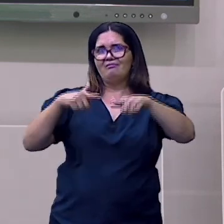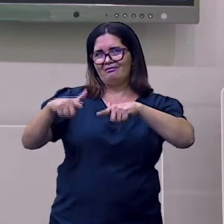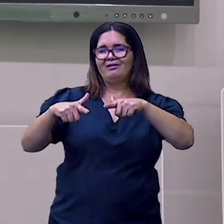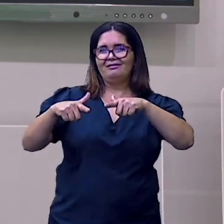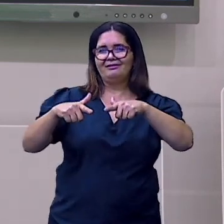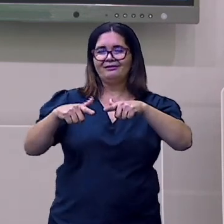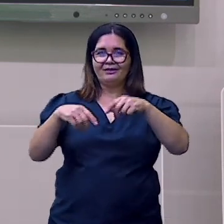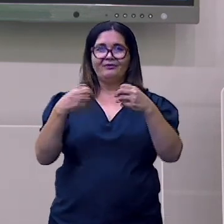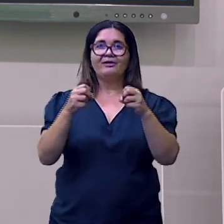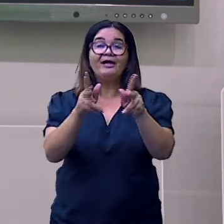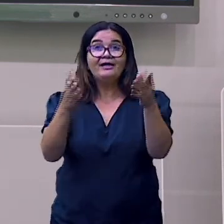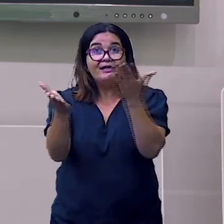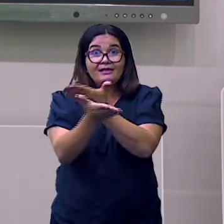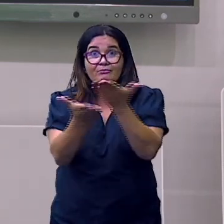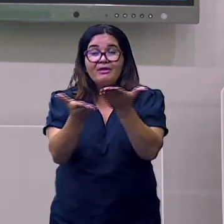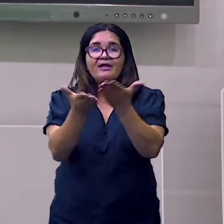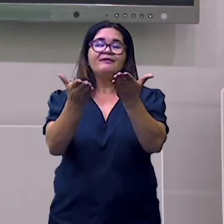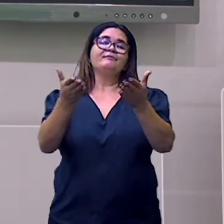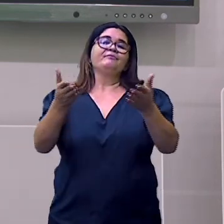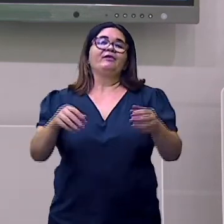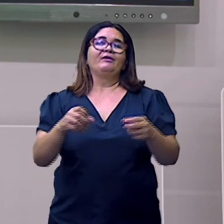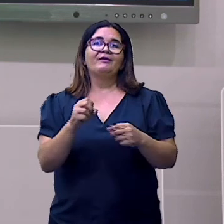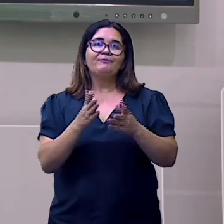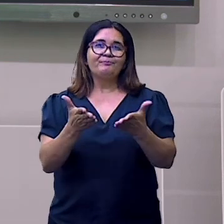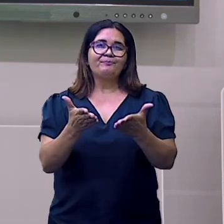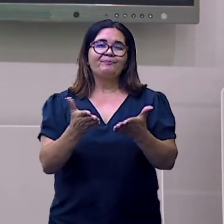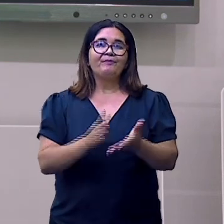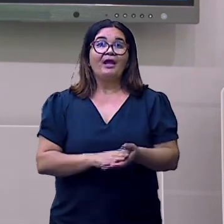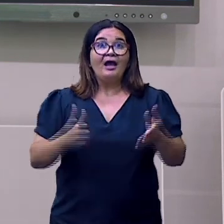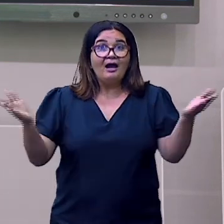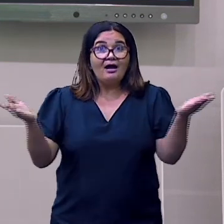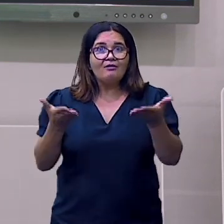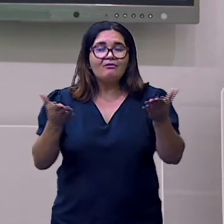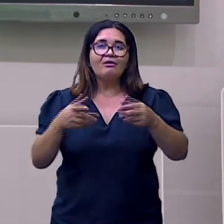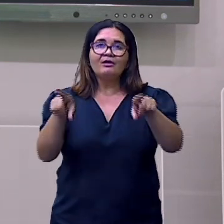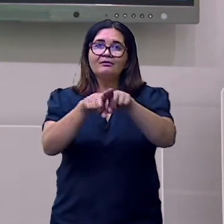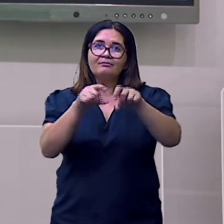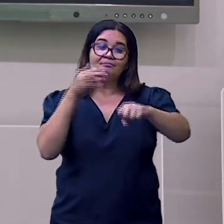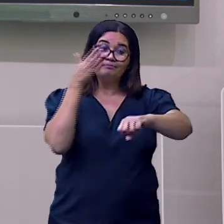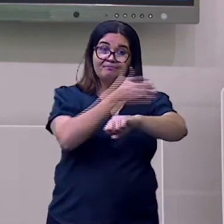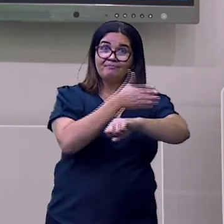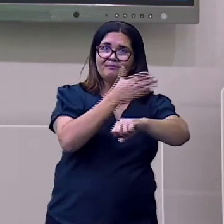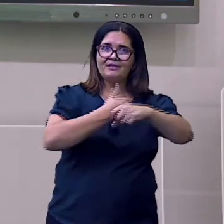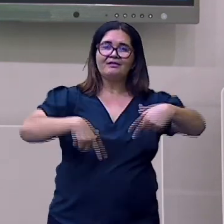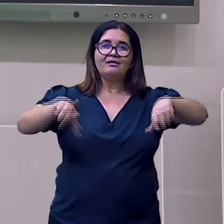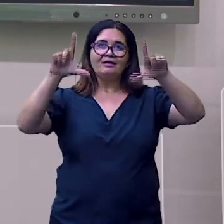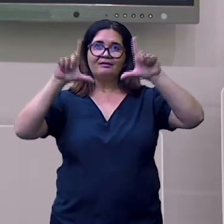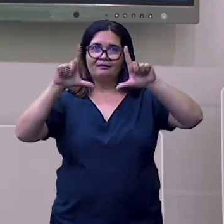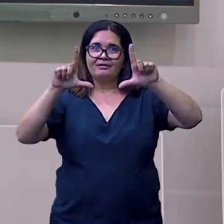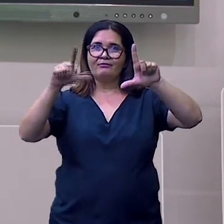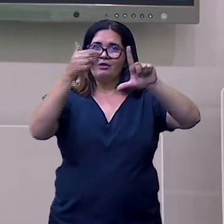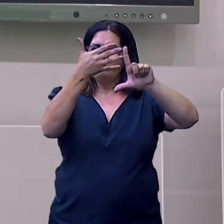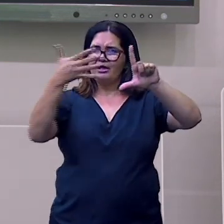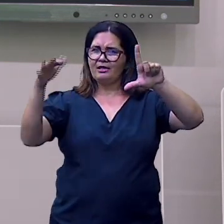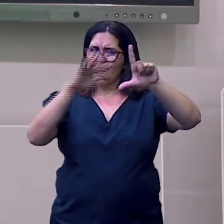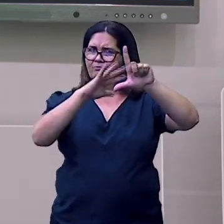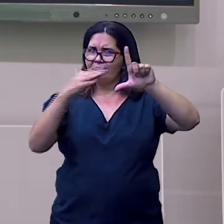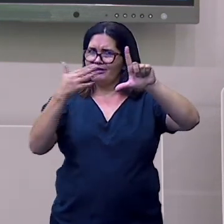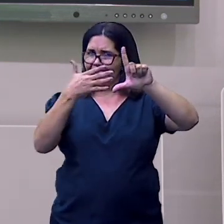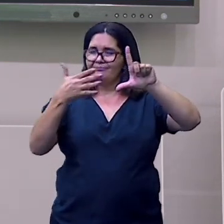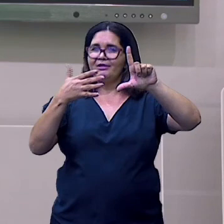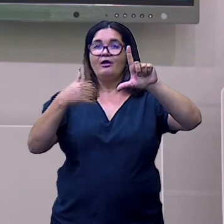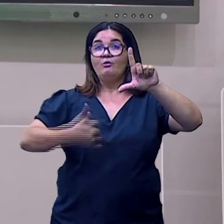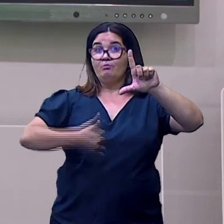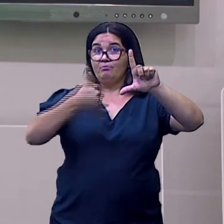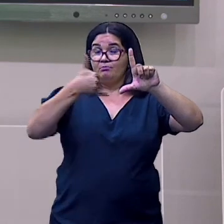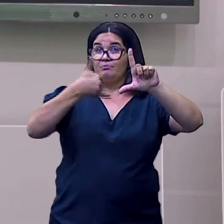começou a trabalhar até os dias atuais, ok? E para acessar nossas atividades na plataforma SMED GV,